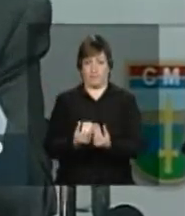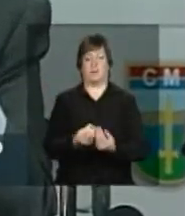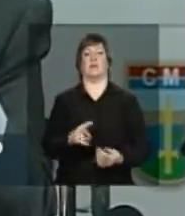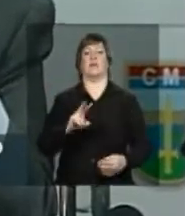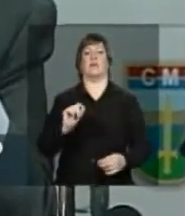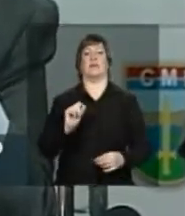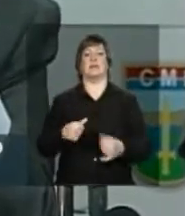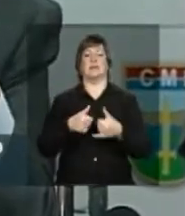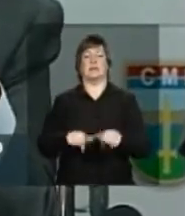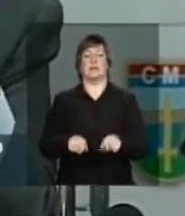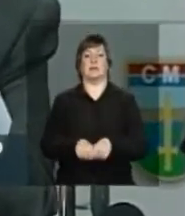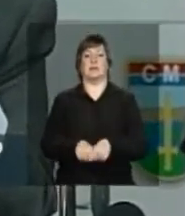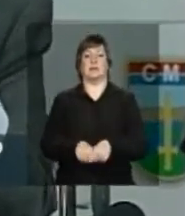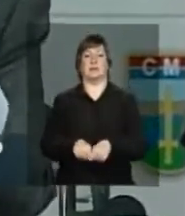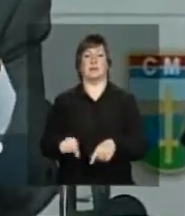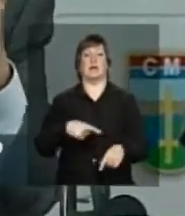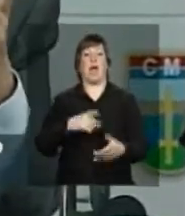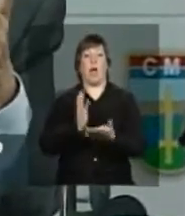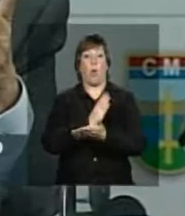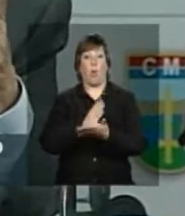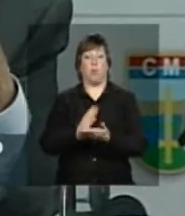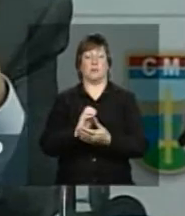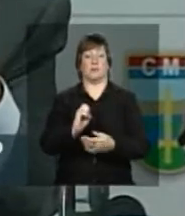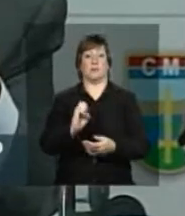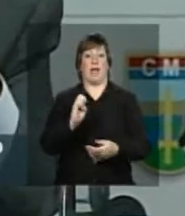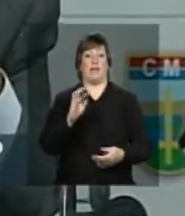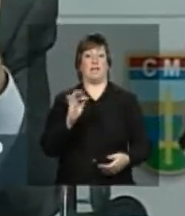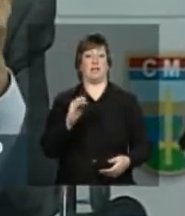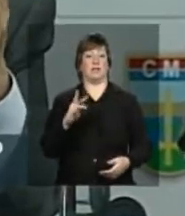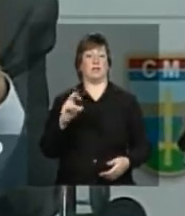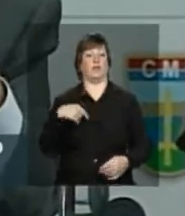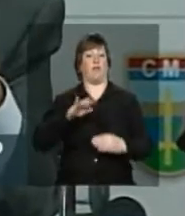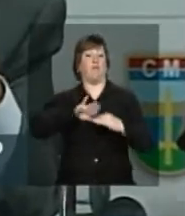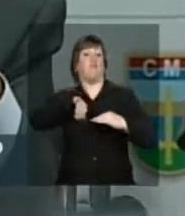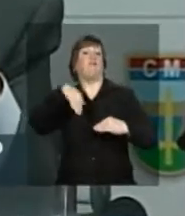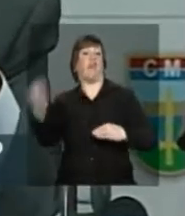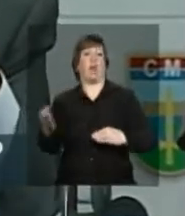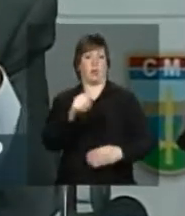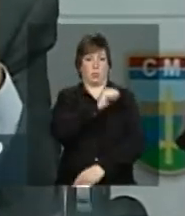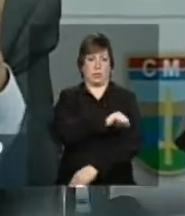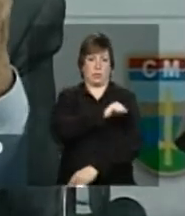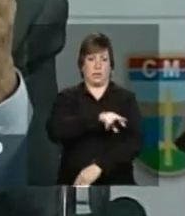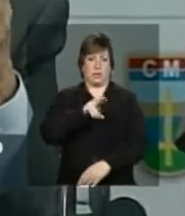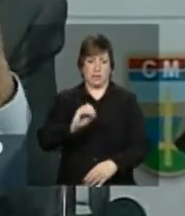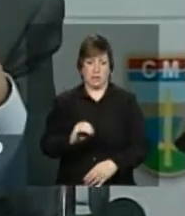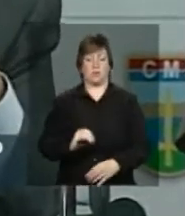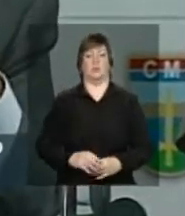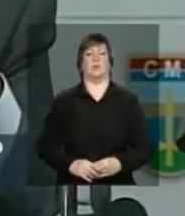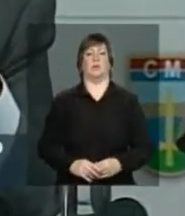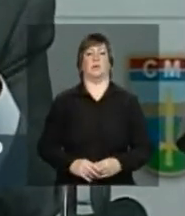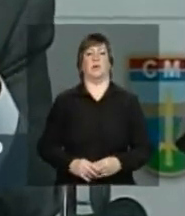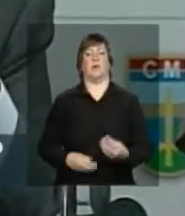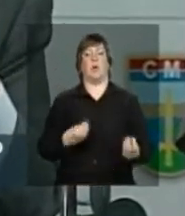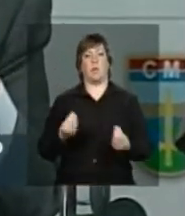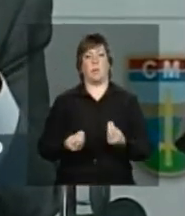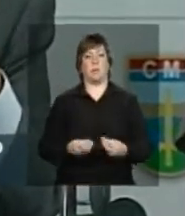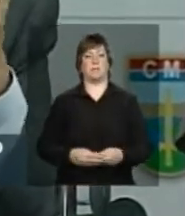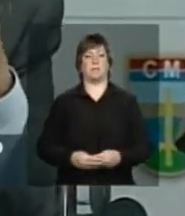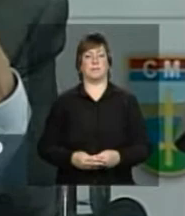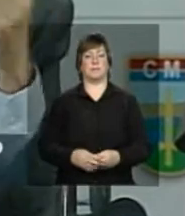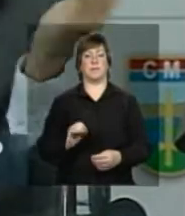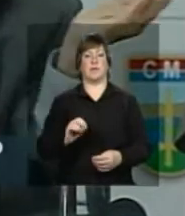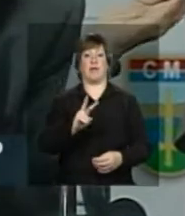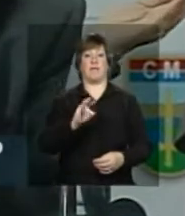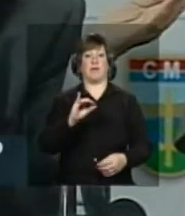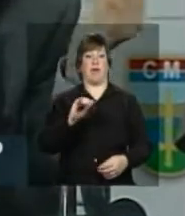inclusive, alguns efetivos de fora do Rio de Janeiro, como a Brigada do Juiz de Fora, como a